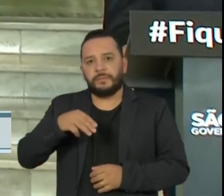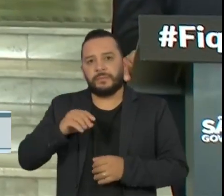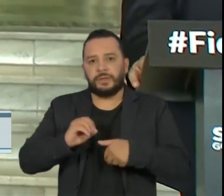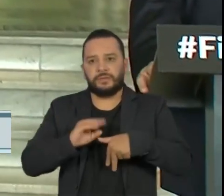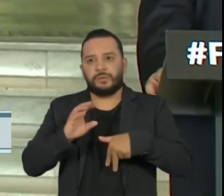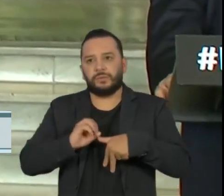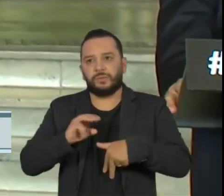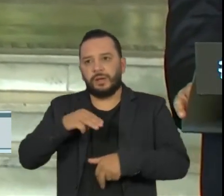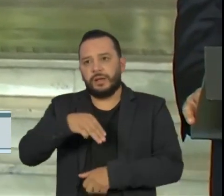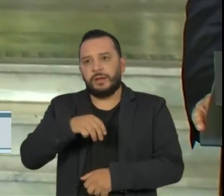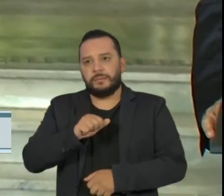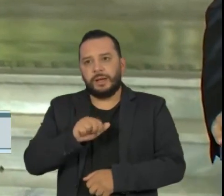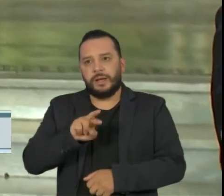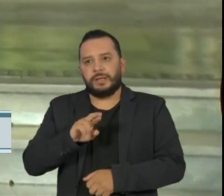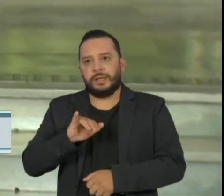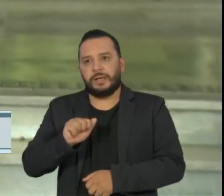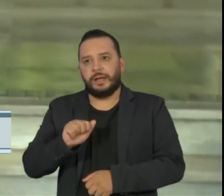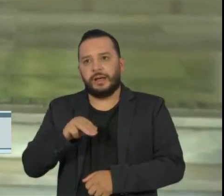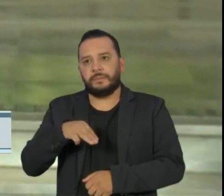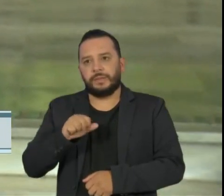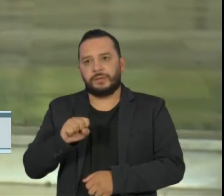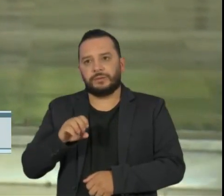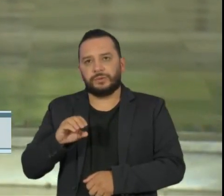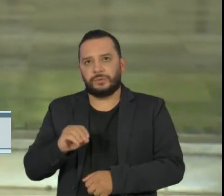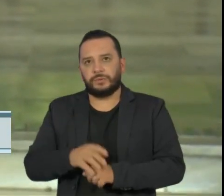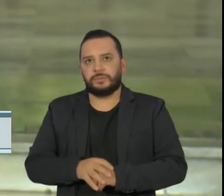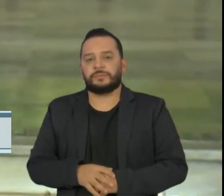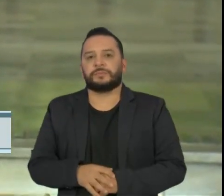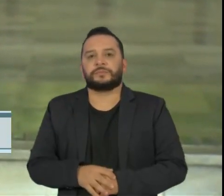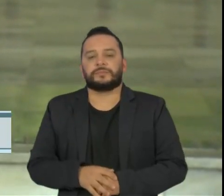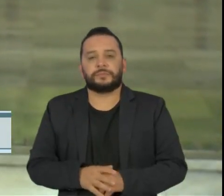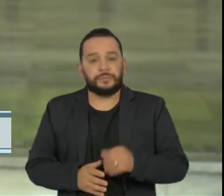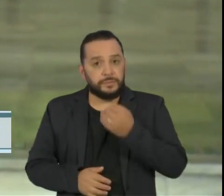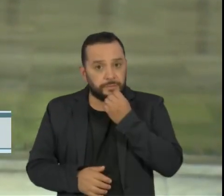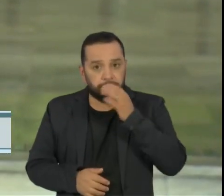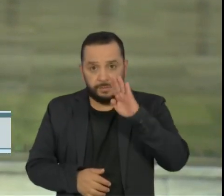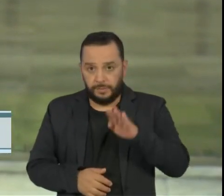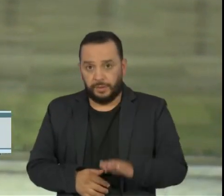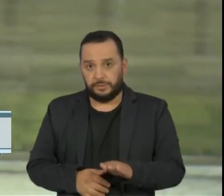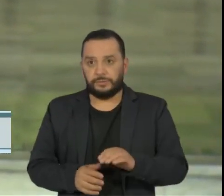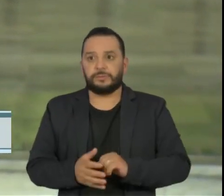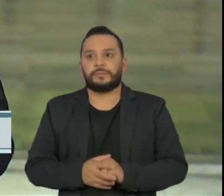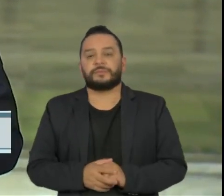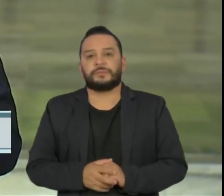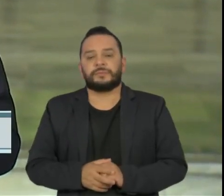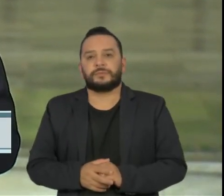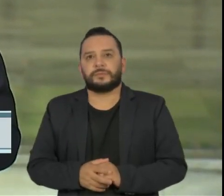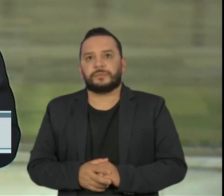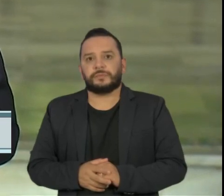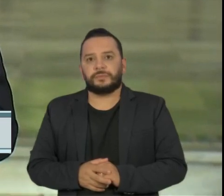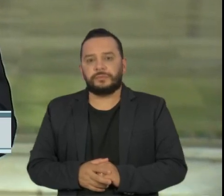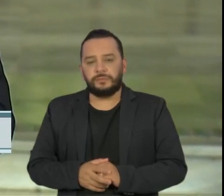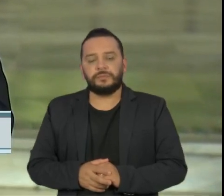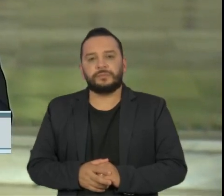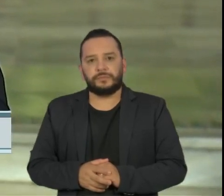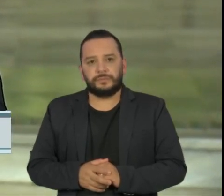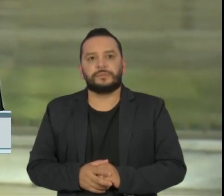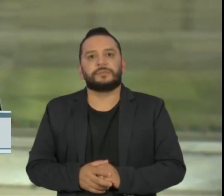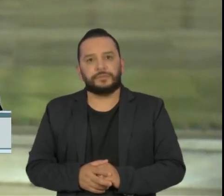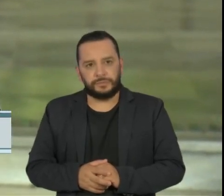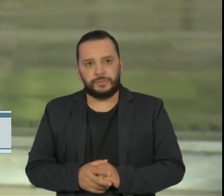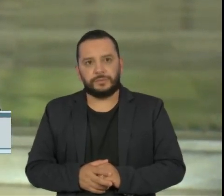Boa tarde. Apesar de todos